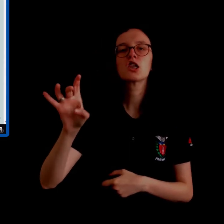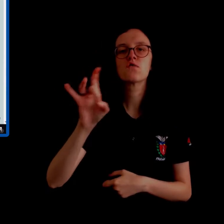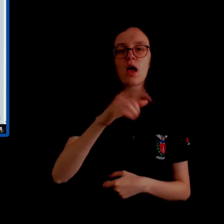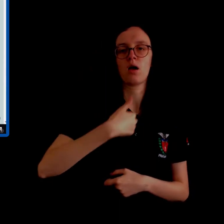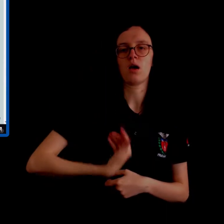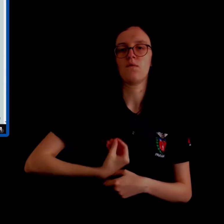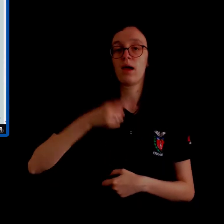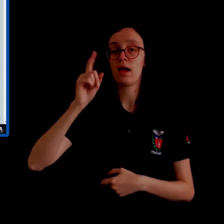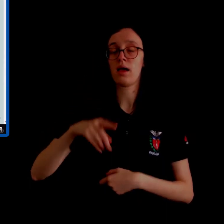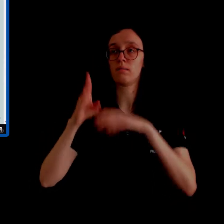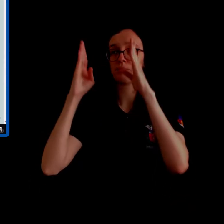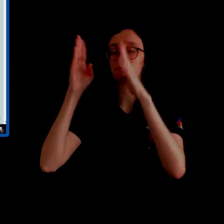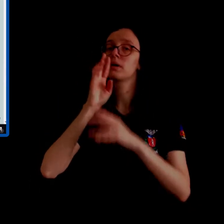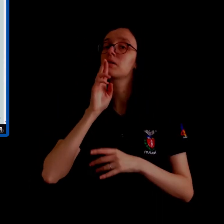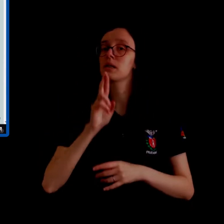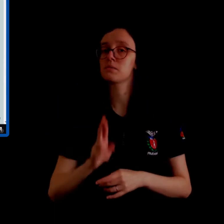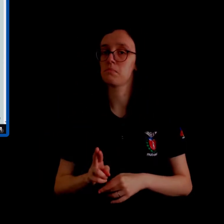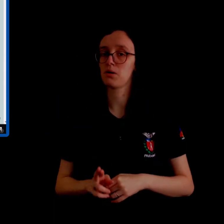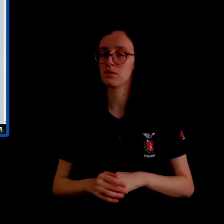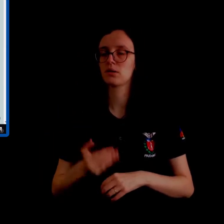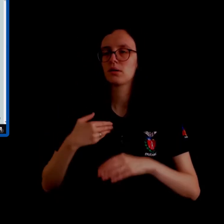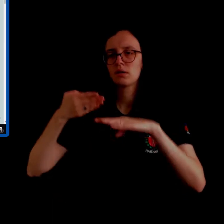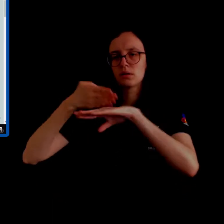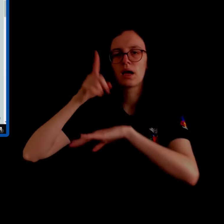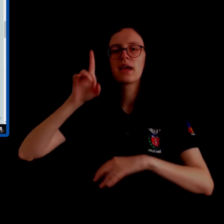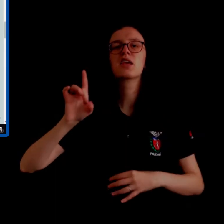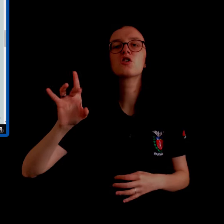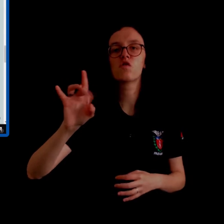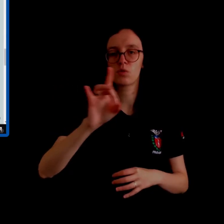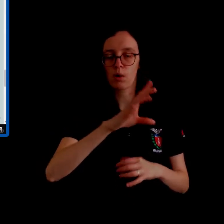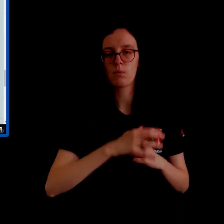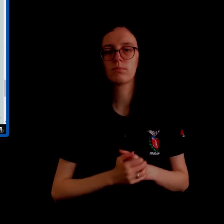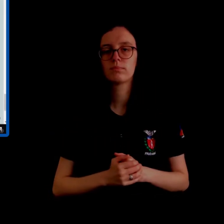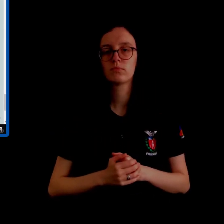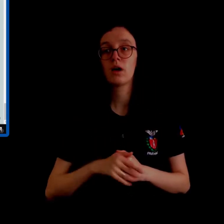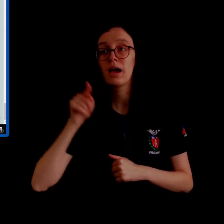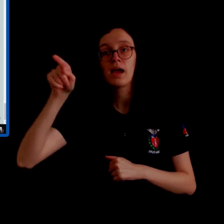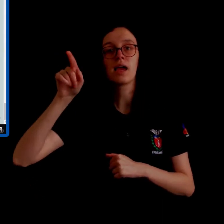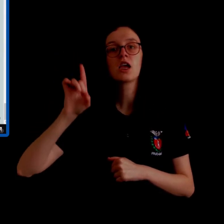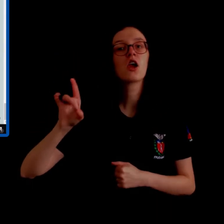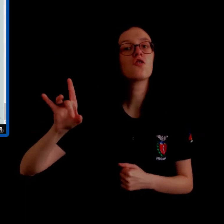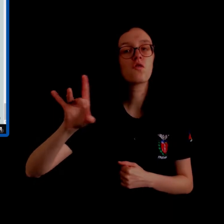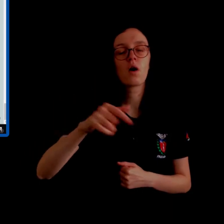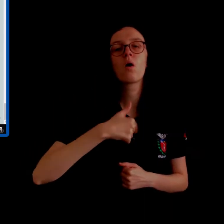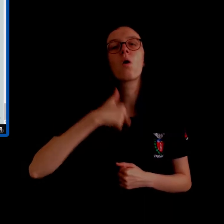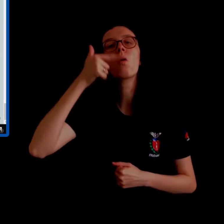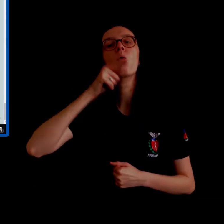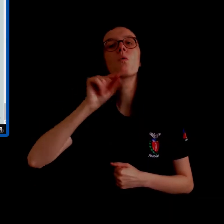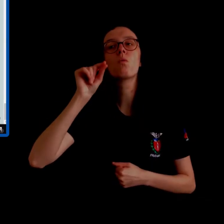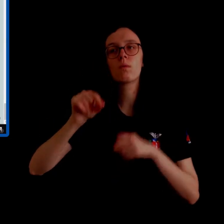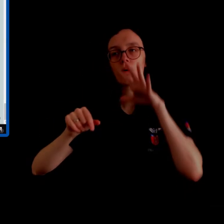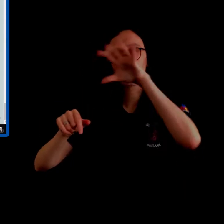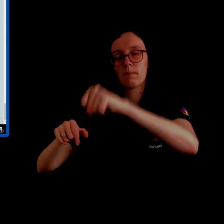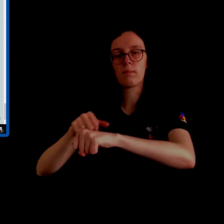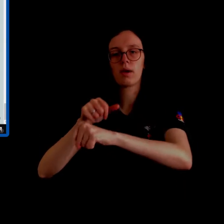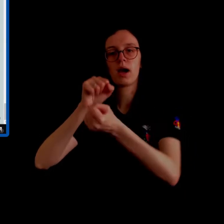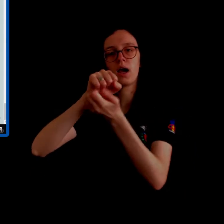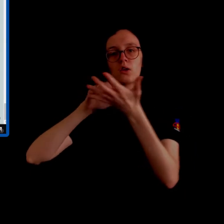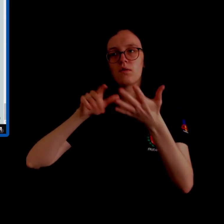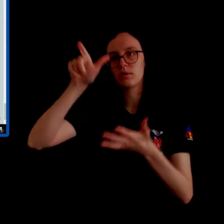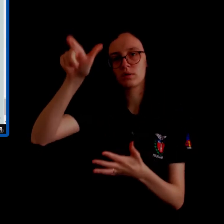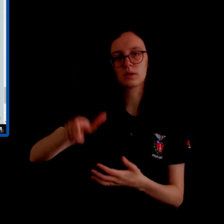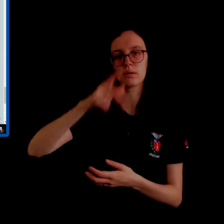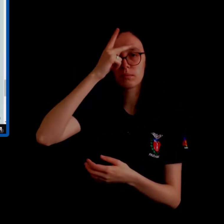aba resposta, clico na aba individual e aqui na aba individual eu consigo pegar a atividade da pessoa